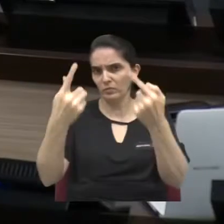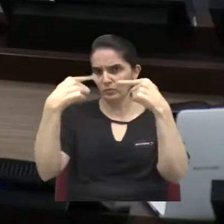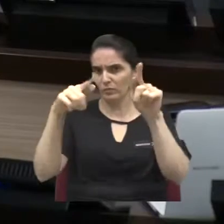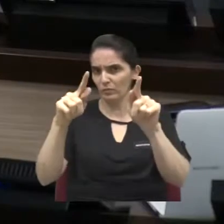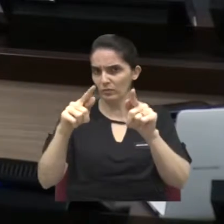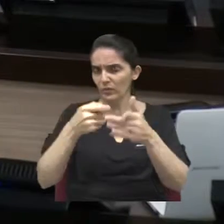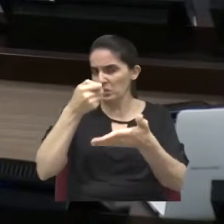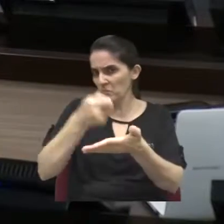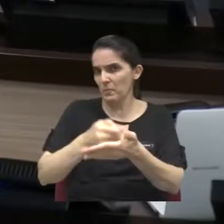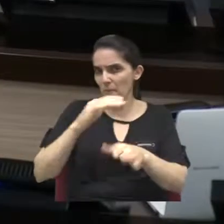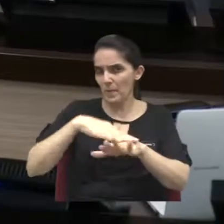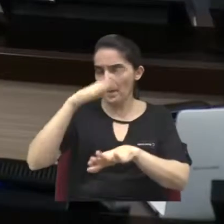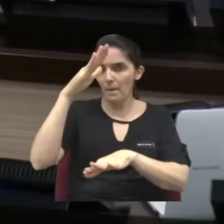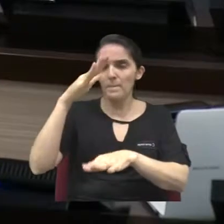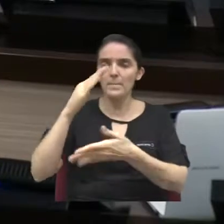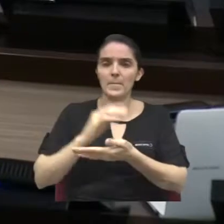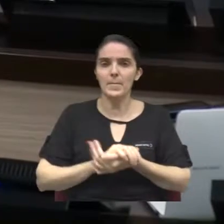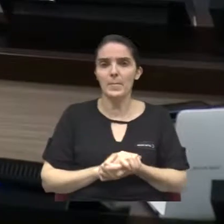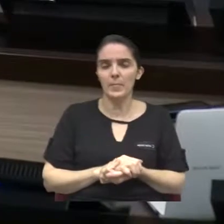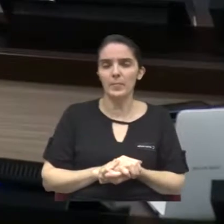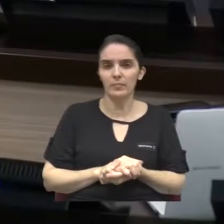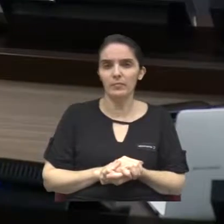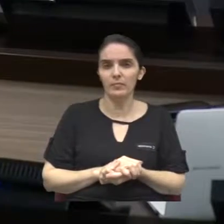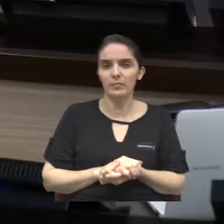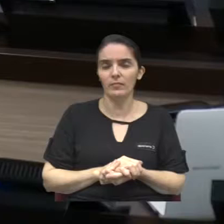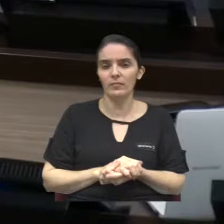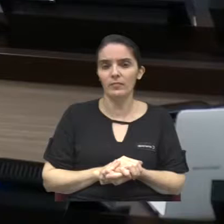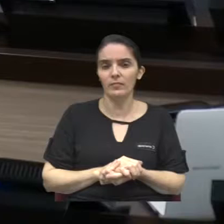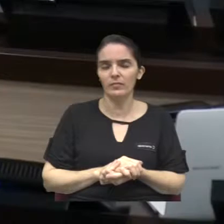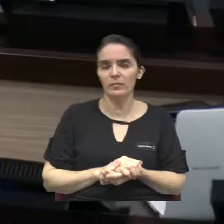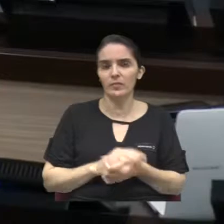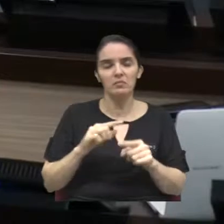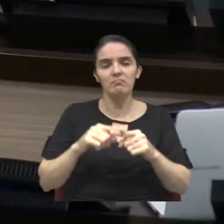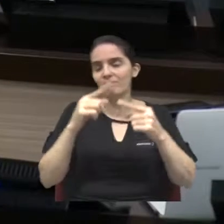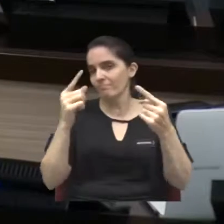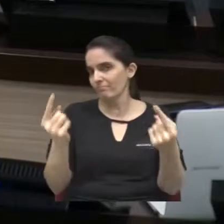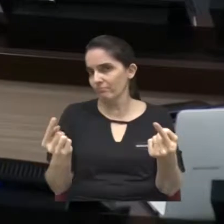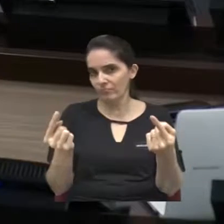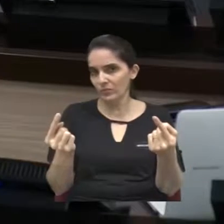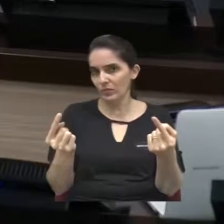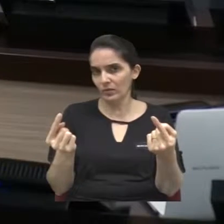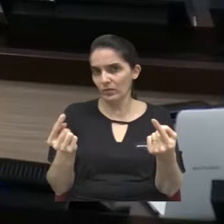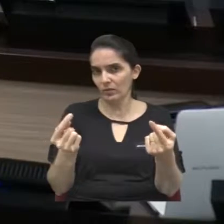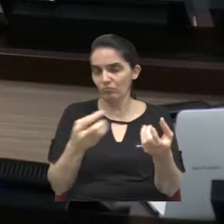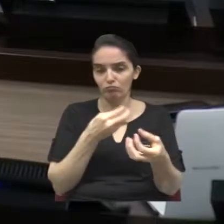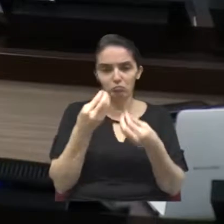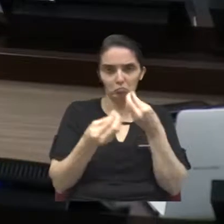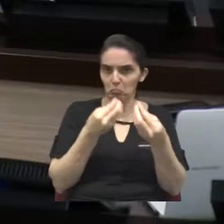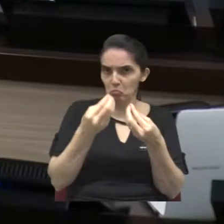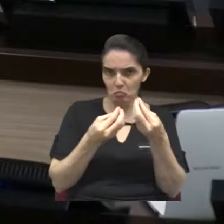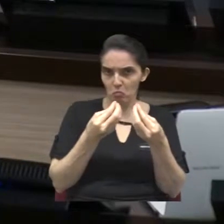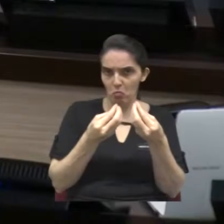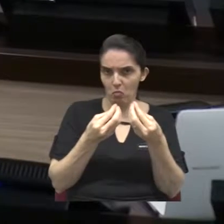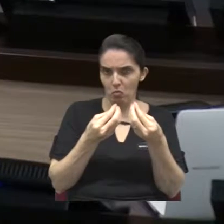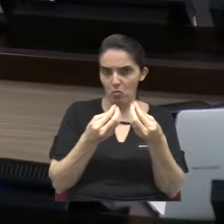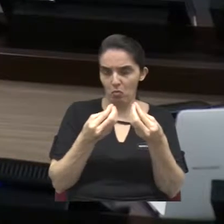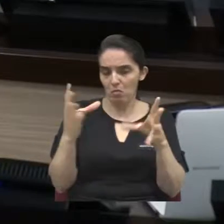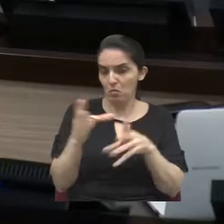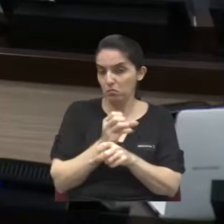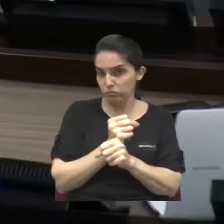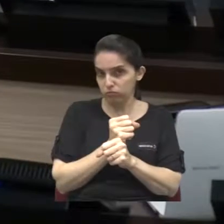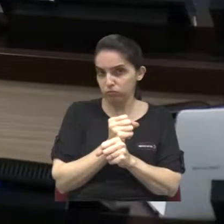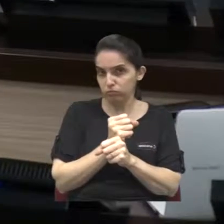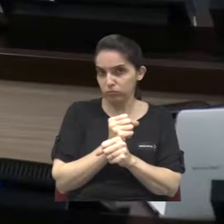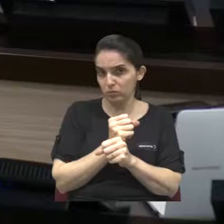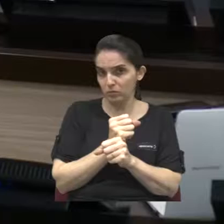elevação desses valores, dessa tarifa, mas como foi o cumprimento de um cálculo, de uma planilha, eu votei